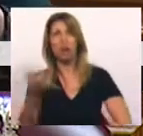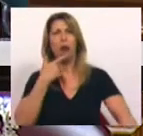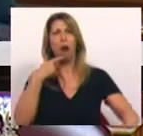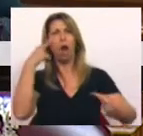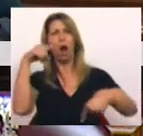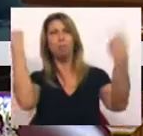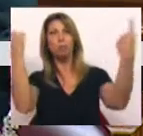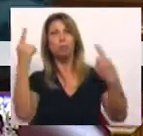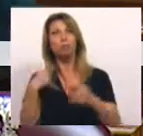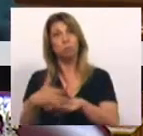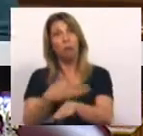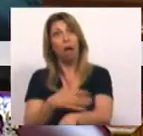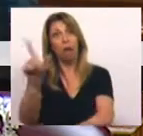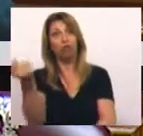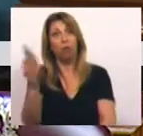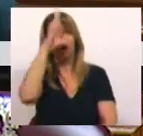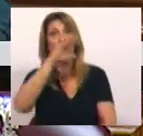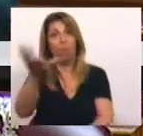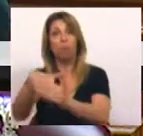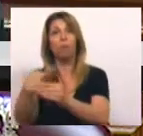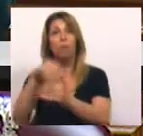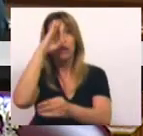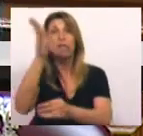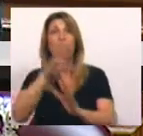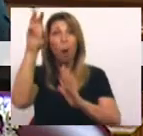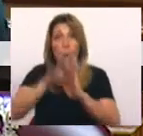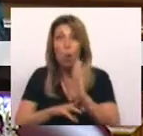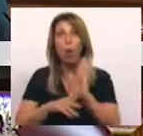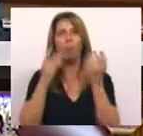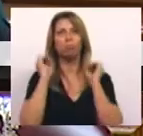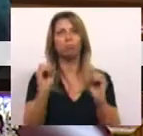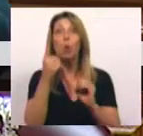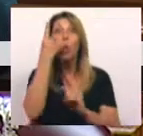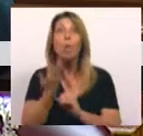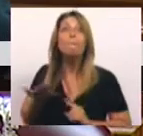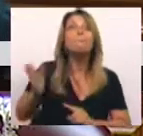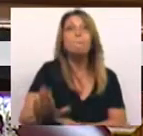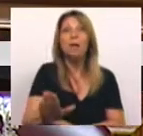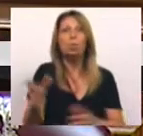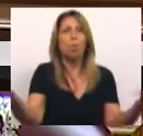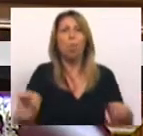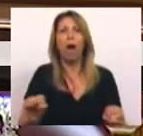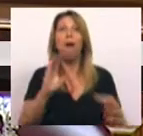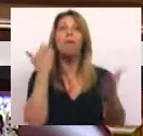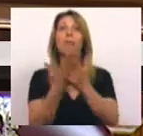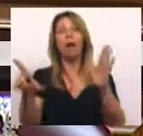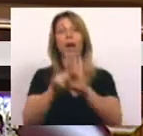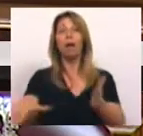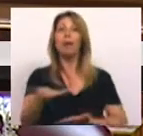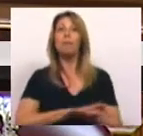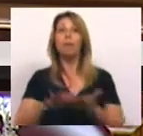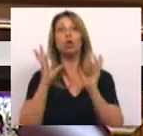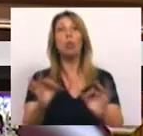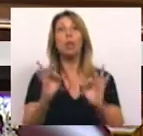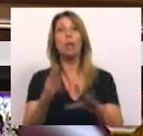estiveram no governo, que sabem que não regulamentaram, não deram um passo para regulamentar a lei de bases dos cuidados paliativos e que desinvestiram